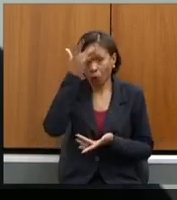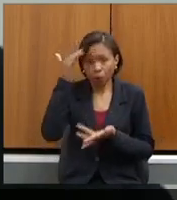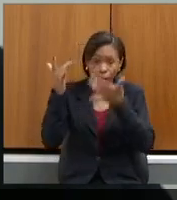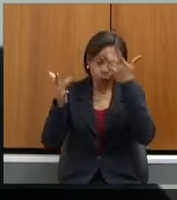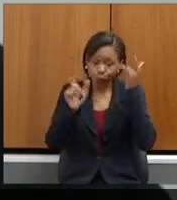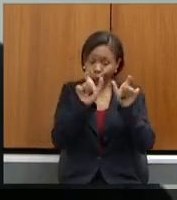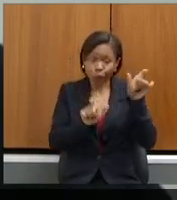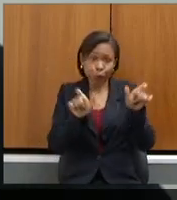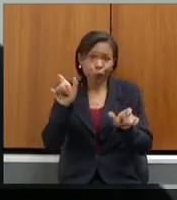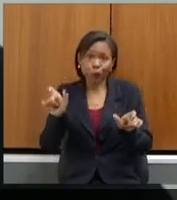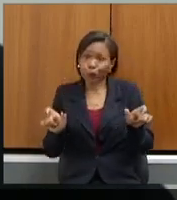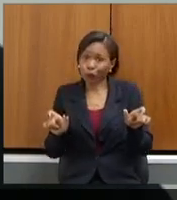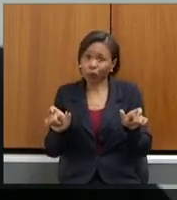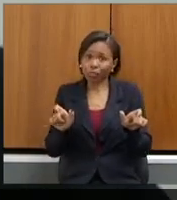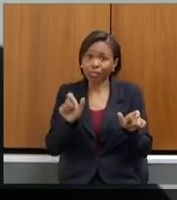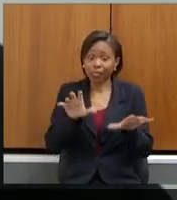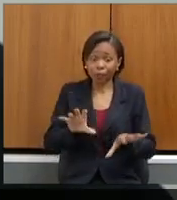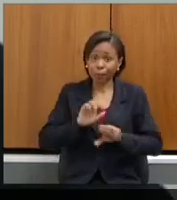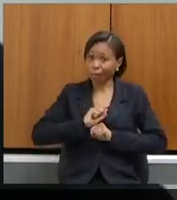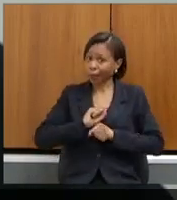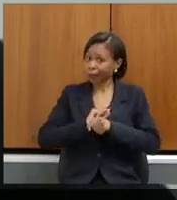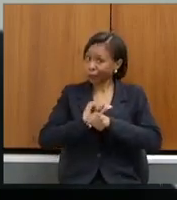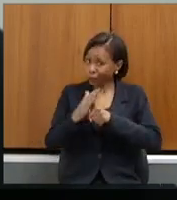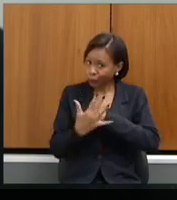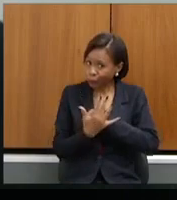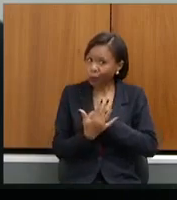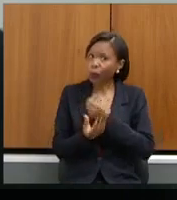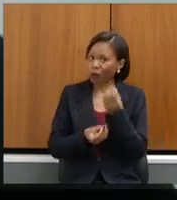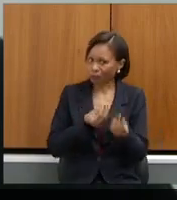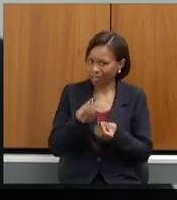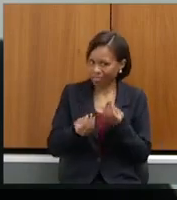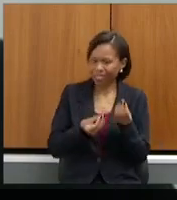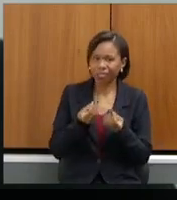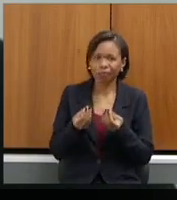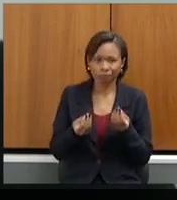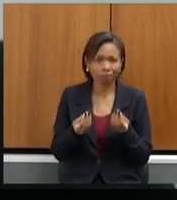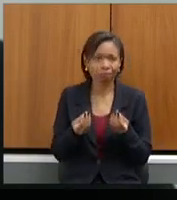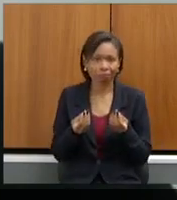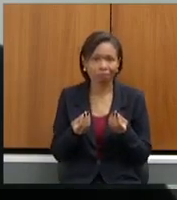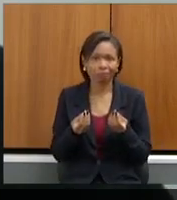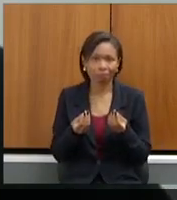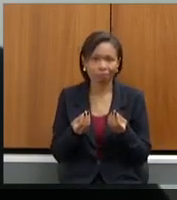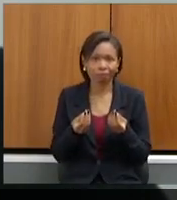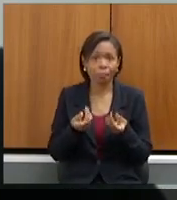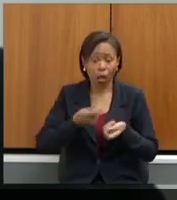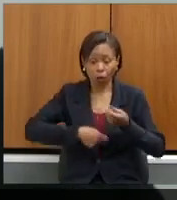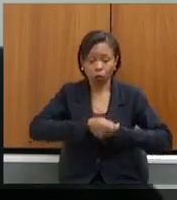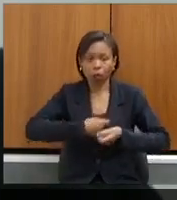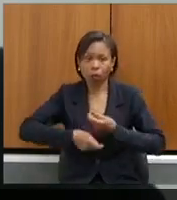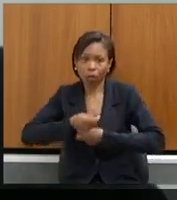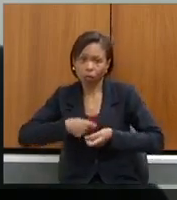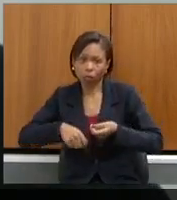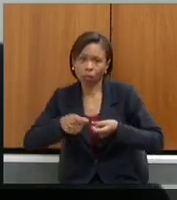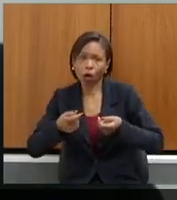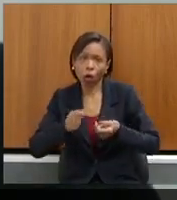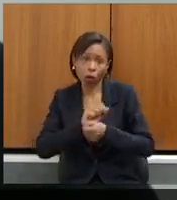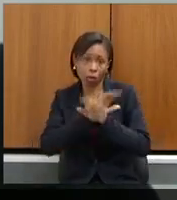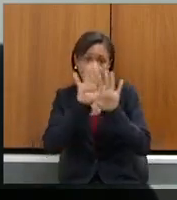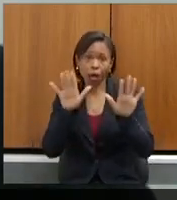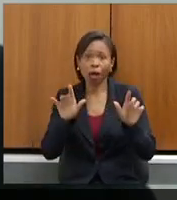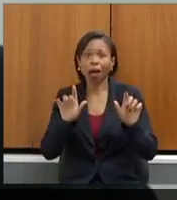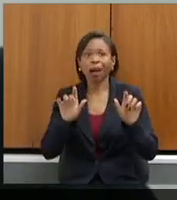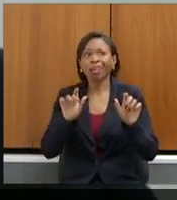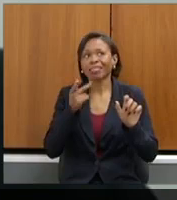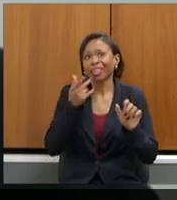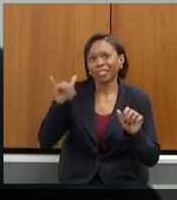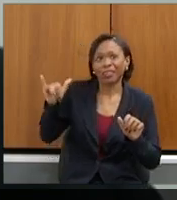como esses acometida e é ao princípio da aviação comercial é claro né se a uma pane coloco